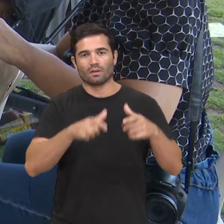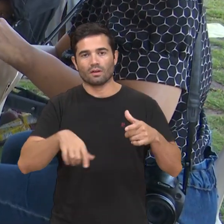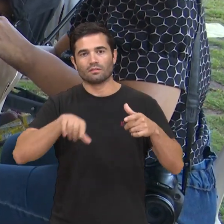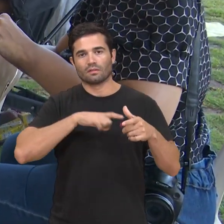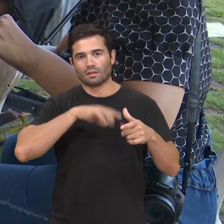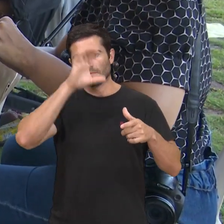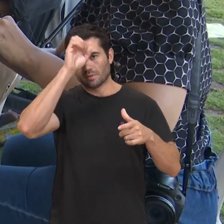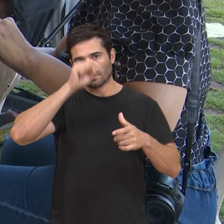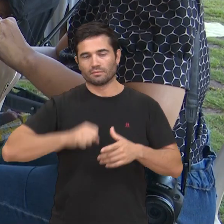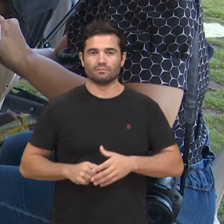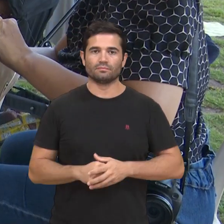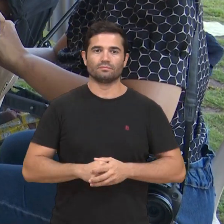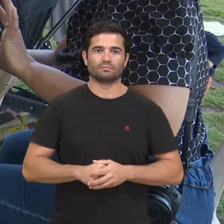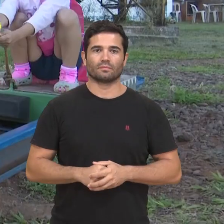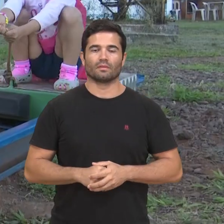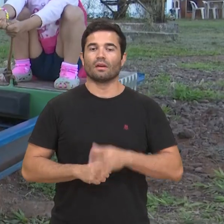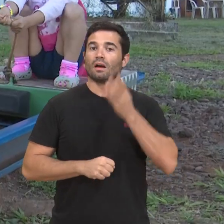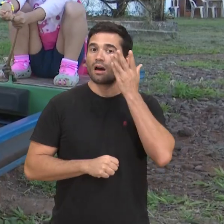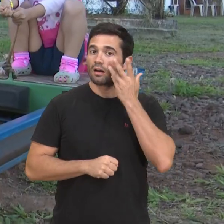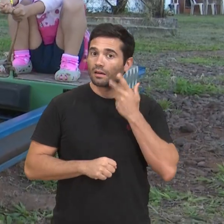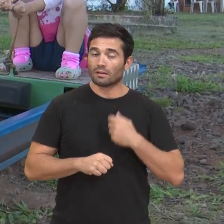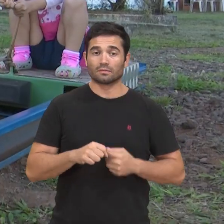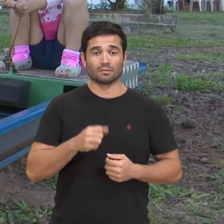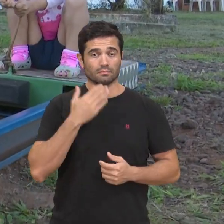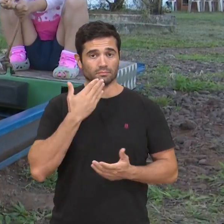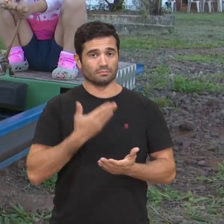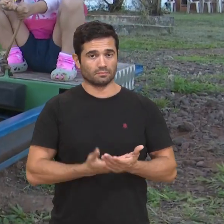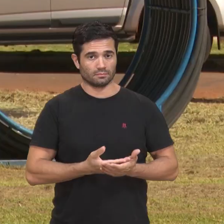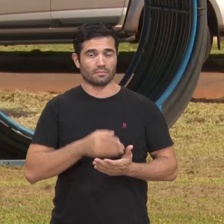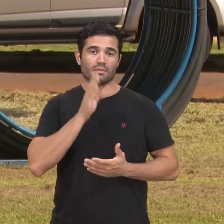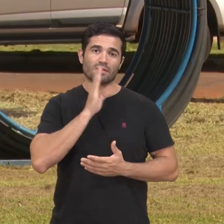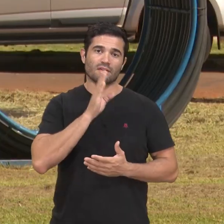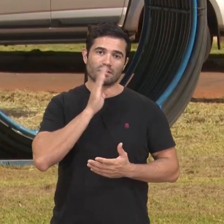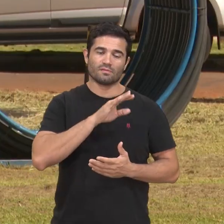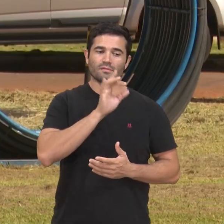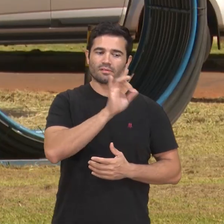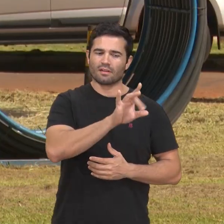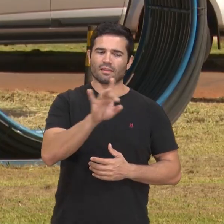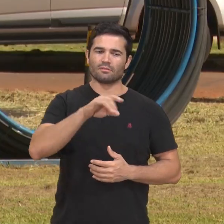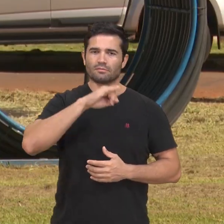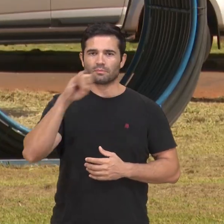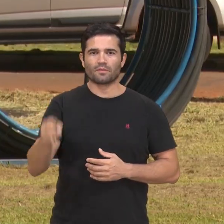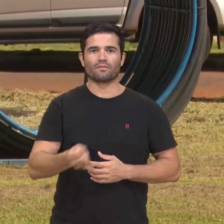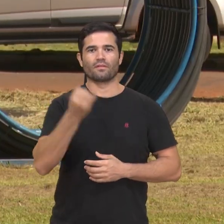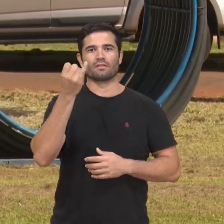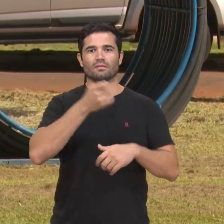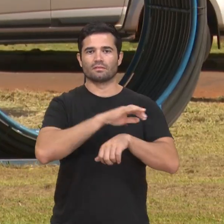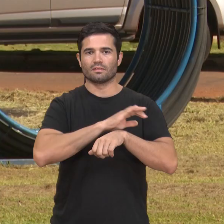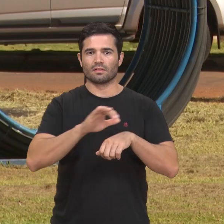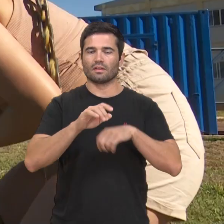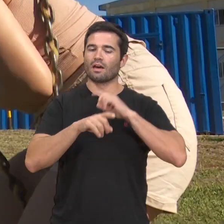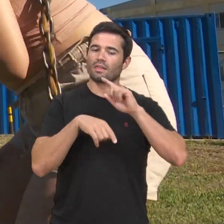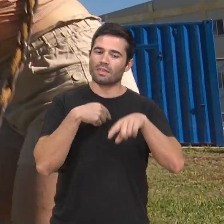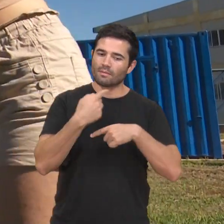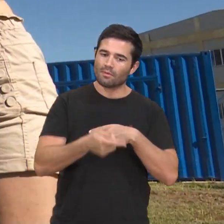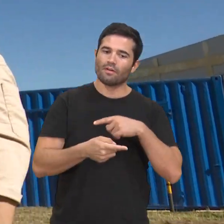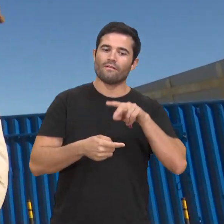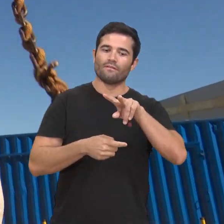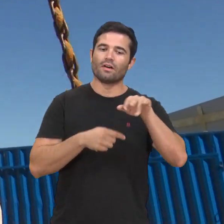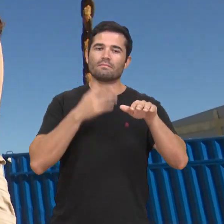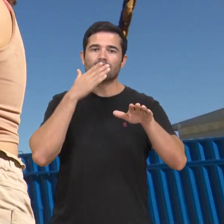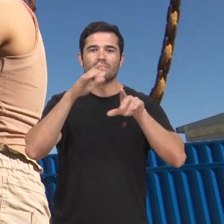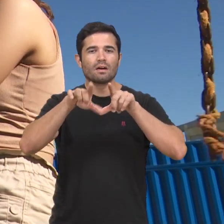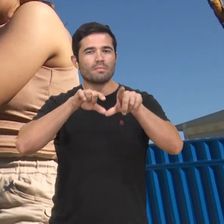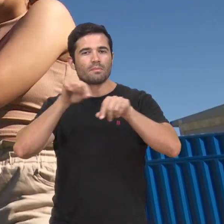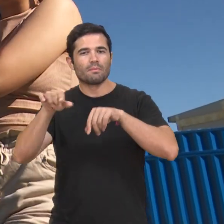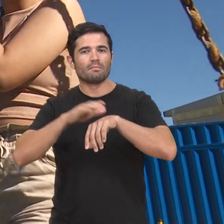é um local de espaço de conhecimento. As crianças se encantam, aproveitam cada um dos monumentos da ciência e aos